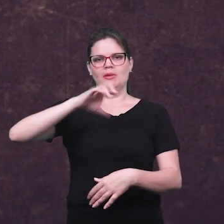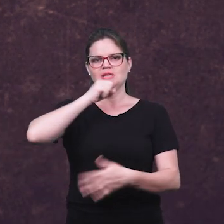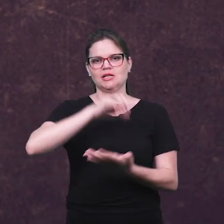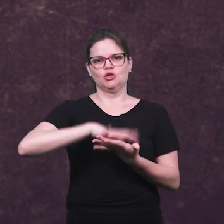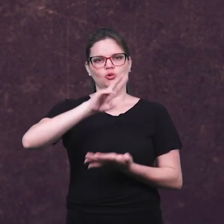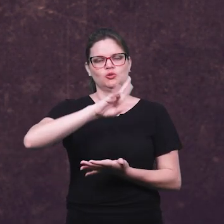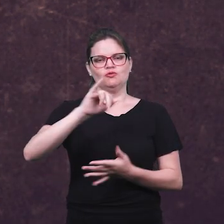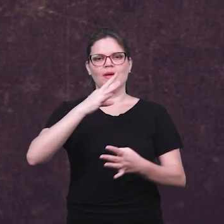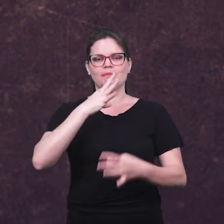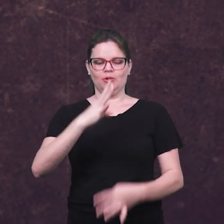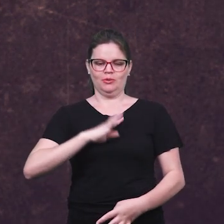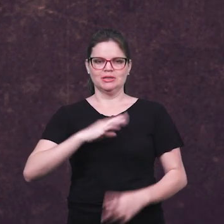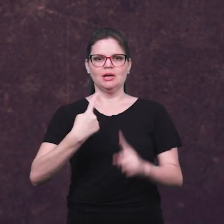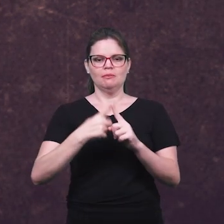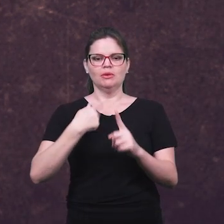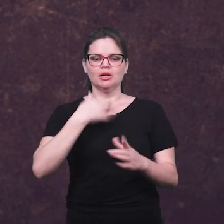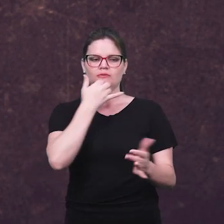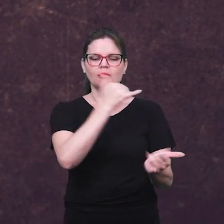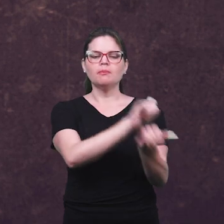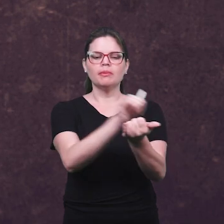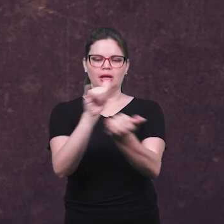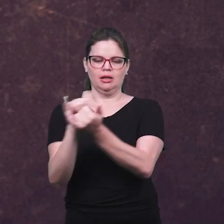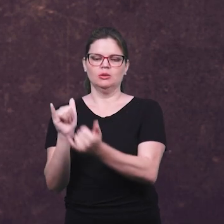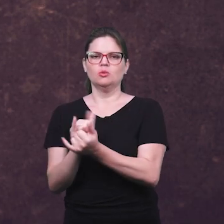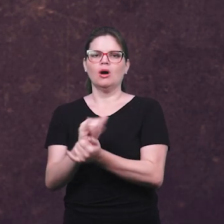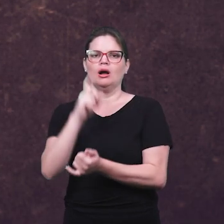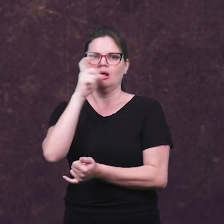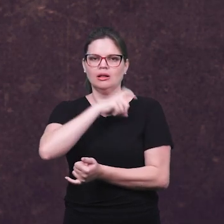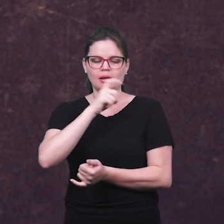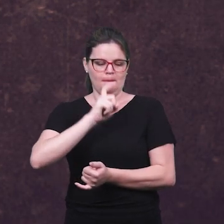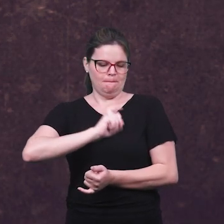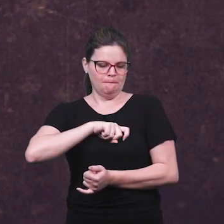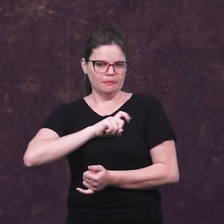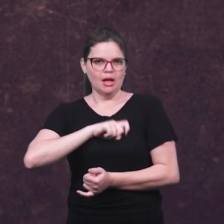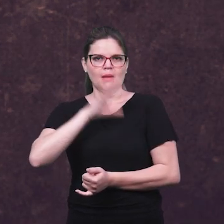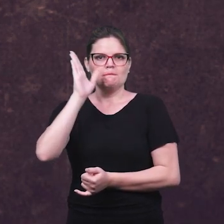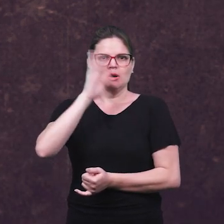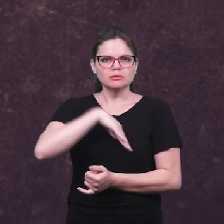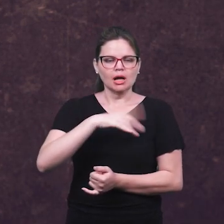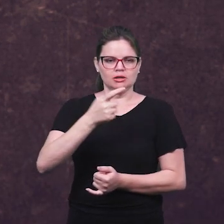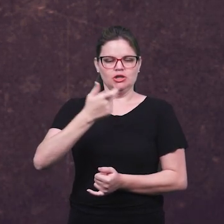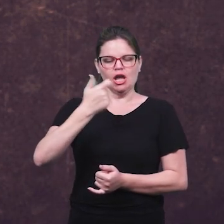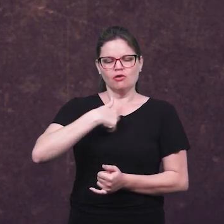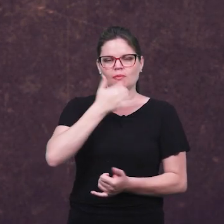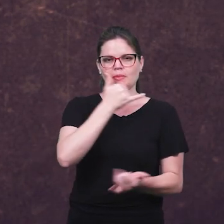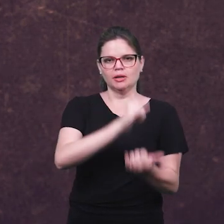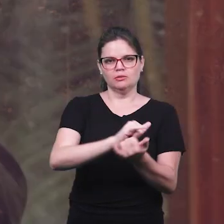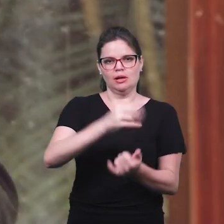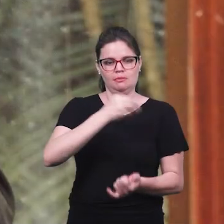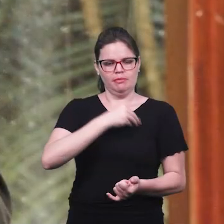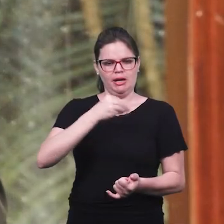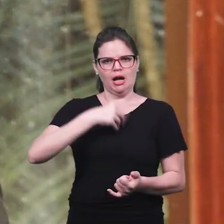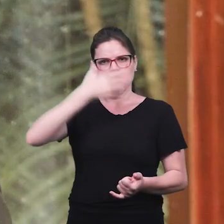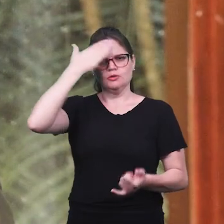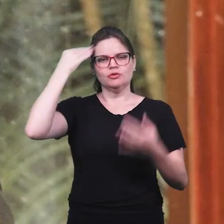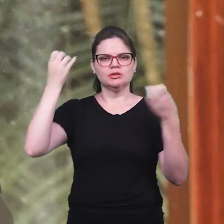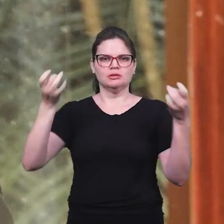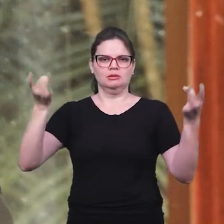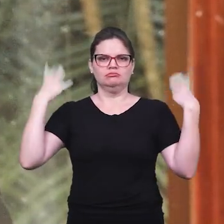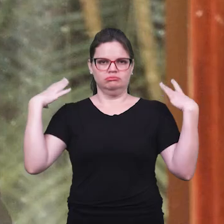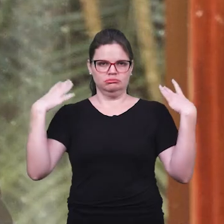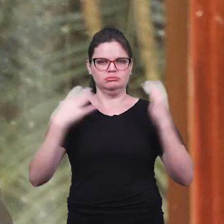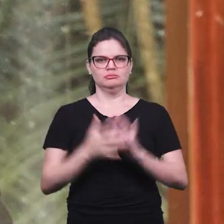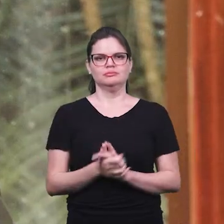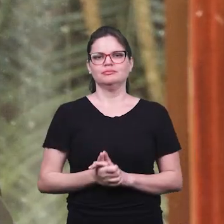Senhor, porque lhes perdoarei a sua maldade e nunca mais me lembrarei dos seus pecados. O que o Senhor estava